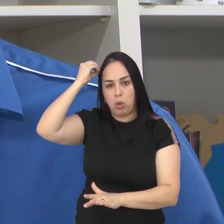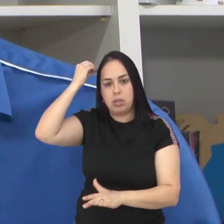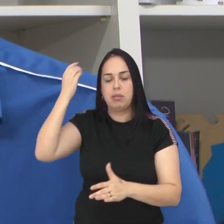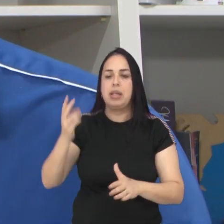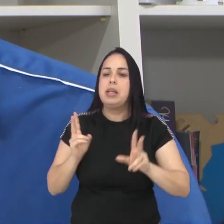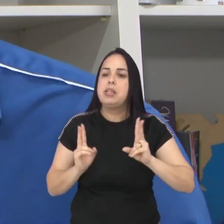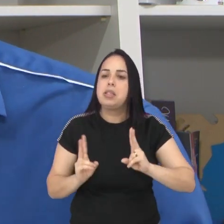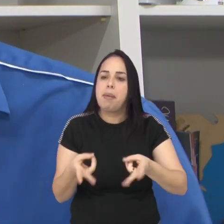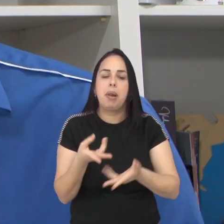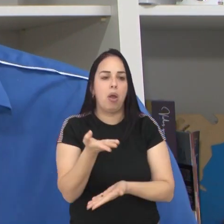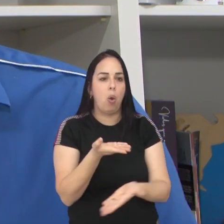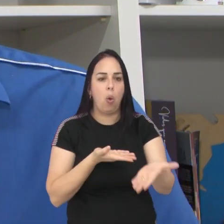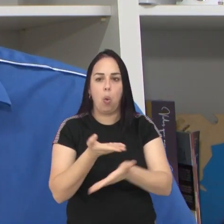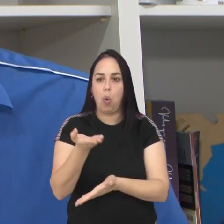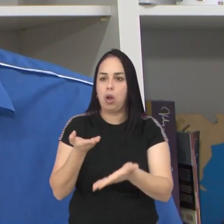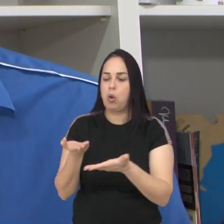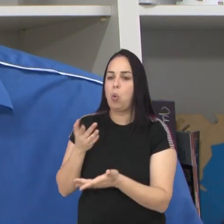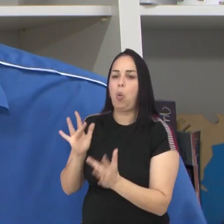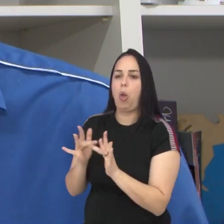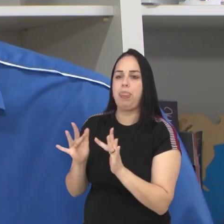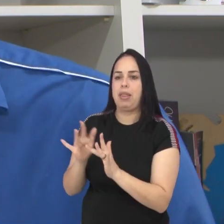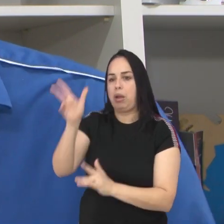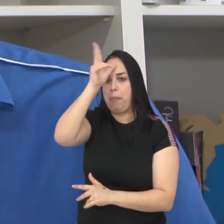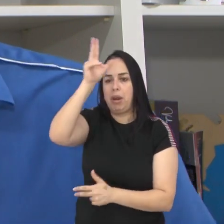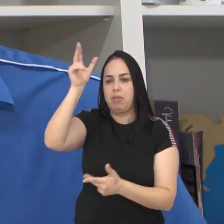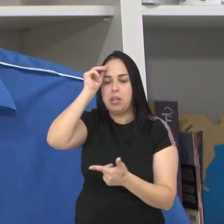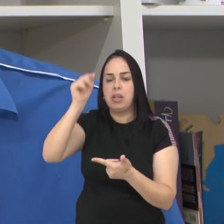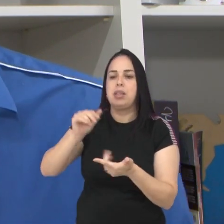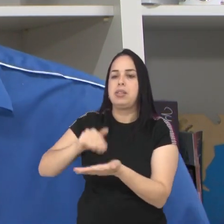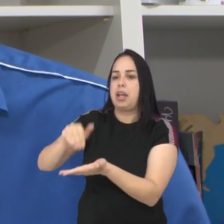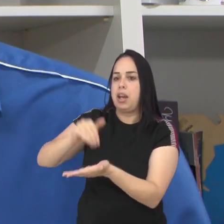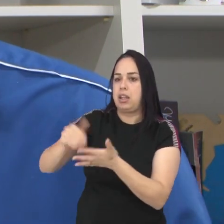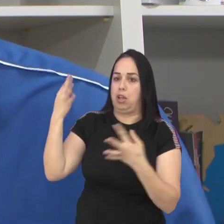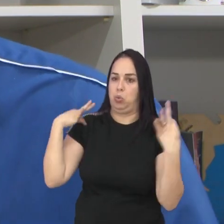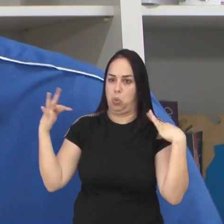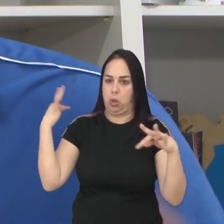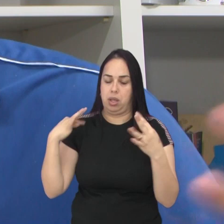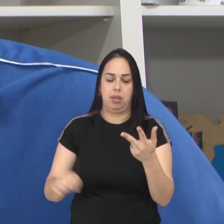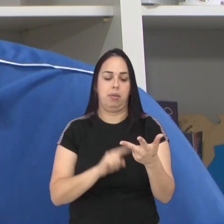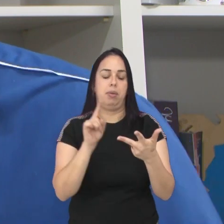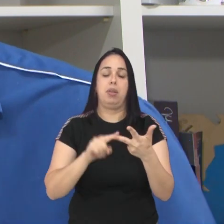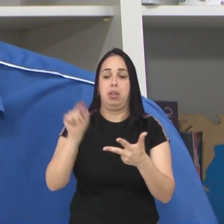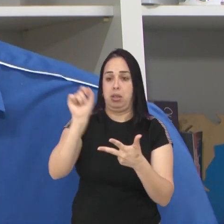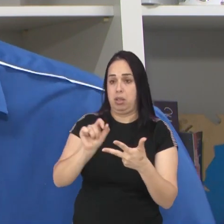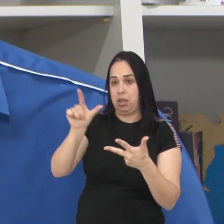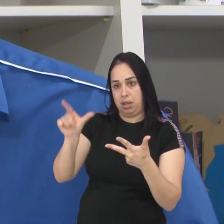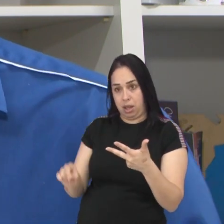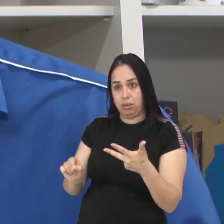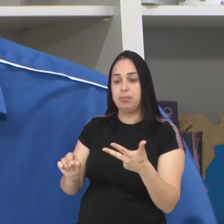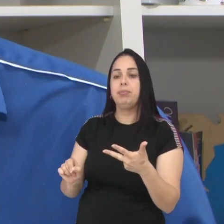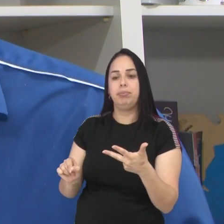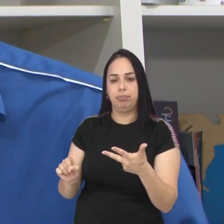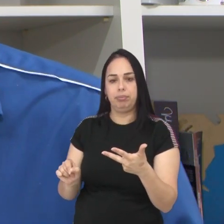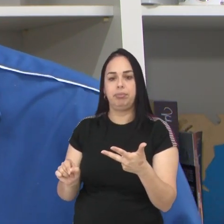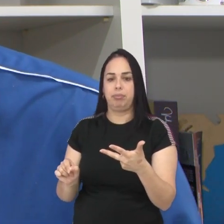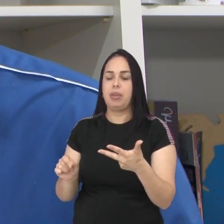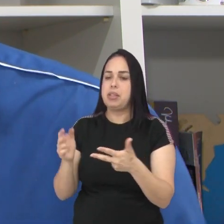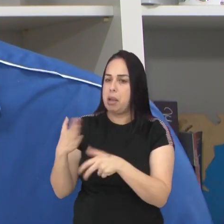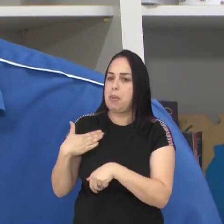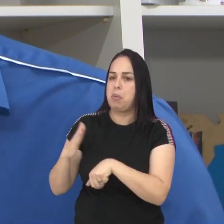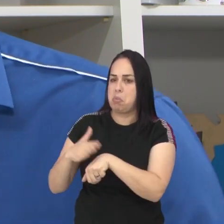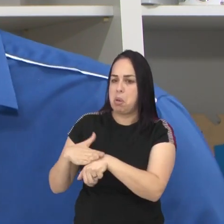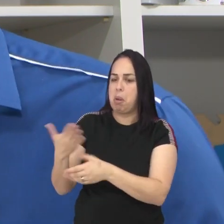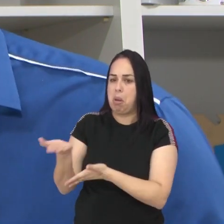fazendo essa interlocução, seja com a Prefeitura, com a Secretaria de Turismo, também com a Fundação Cultural Cassiano